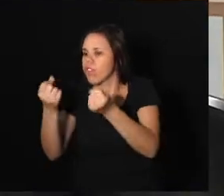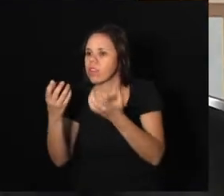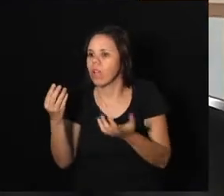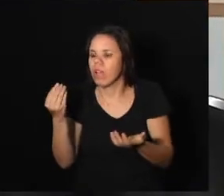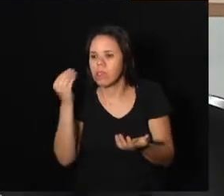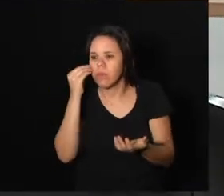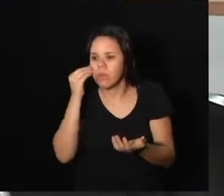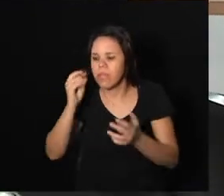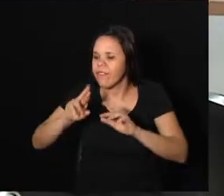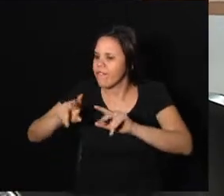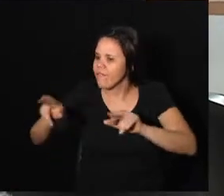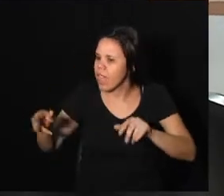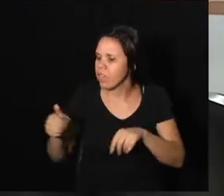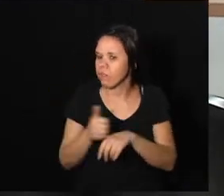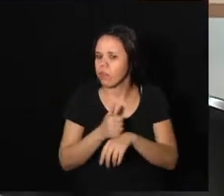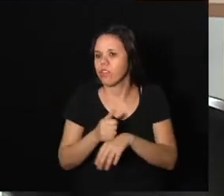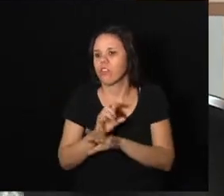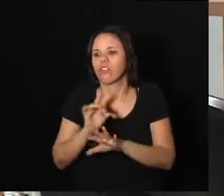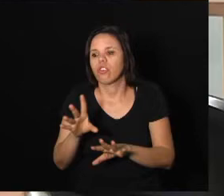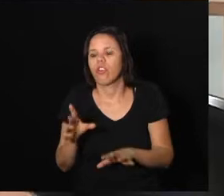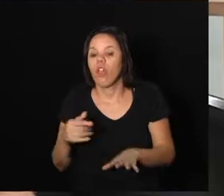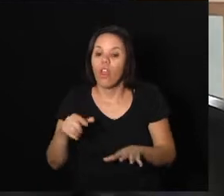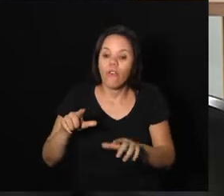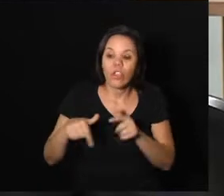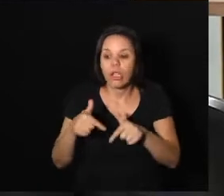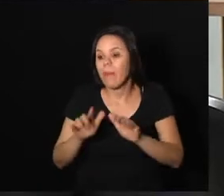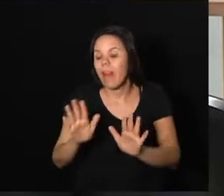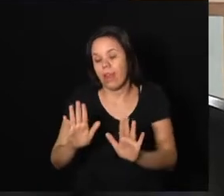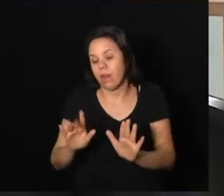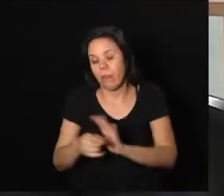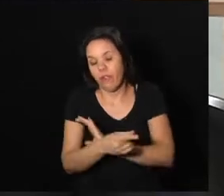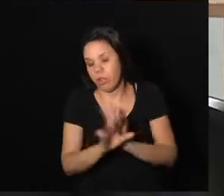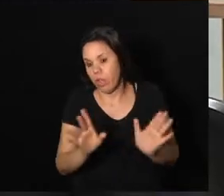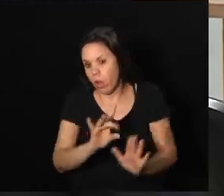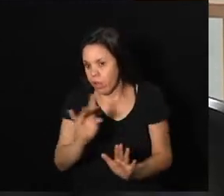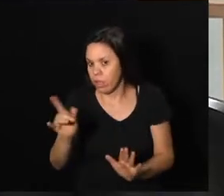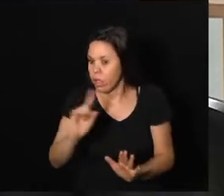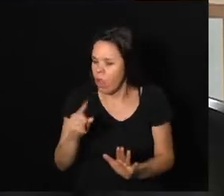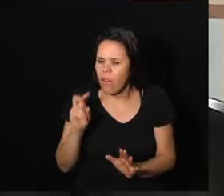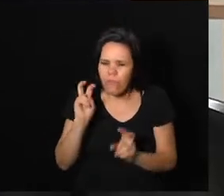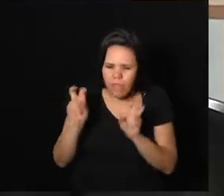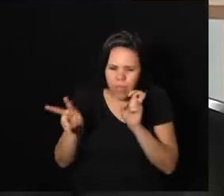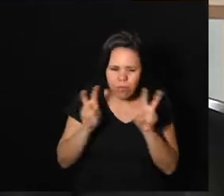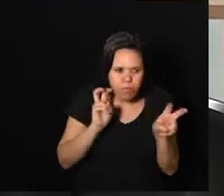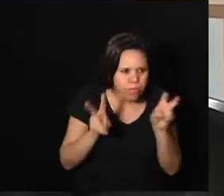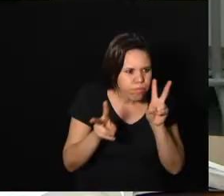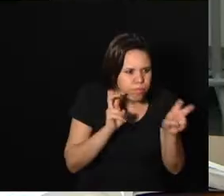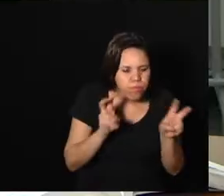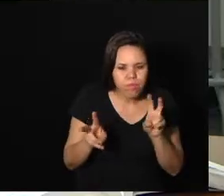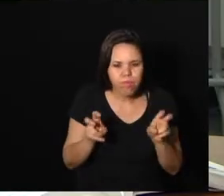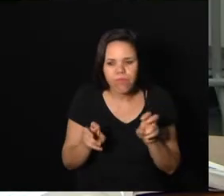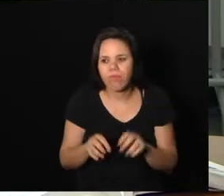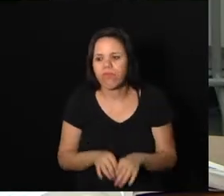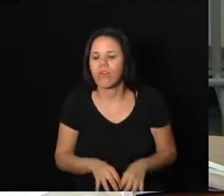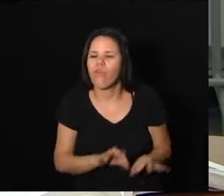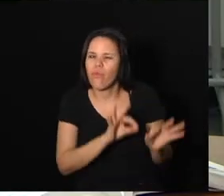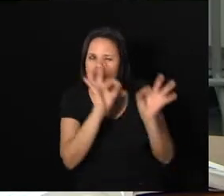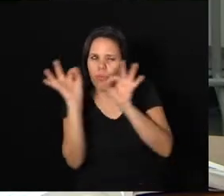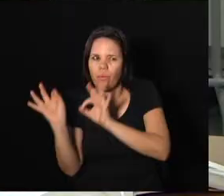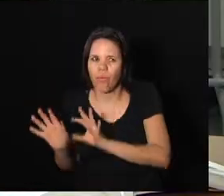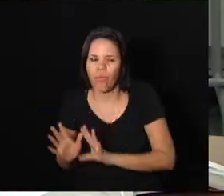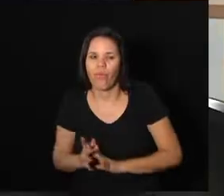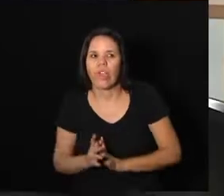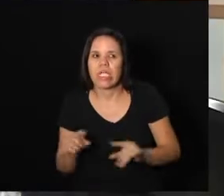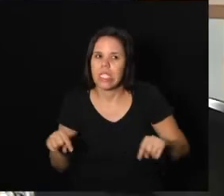várias profissões, ou assim, não experimentar no sentido eu vou trabalhar profundamente cada uma. Ver a rotina, ver o que ele vai fazer, qual que é a rotina daquele